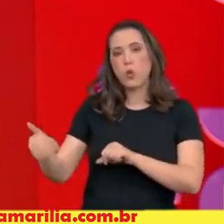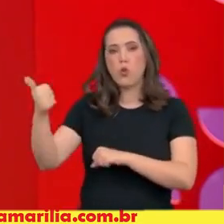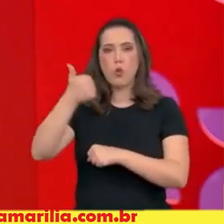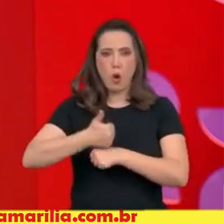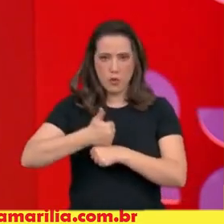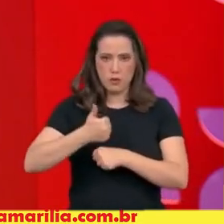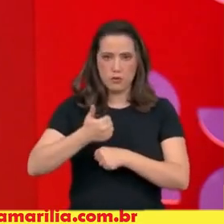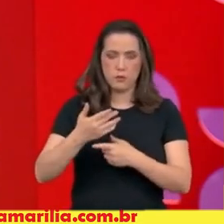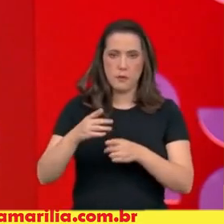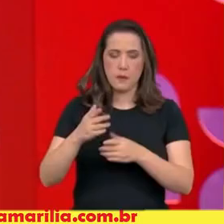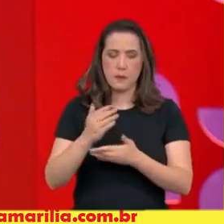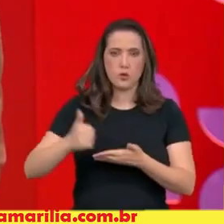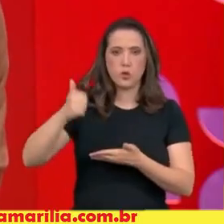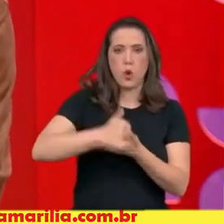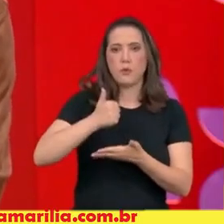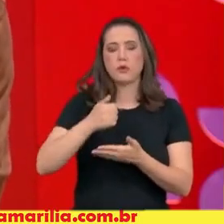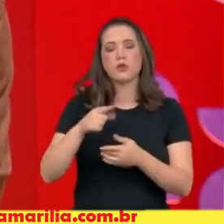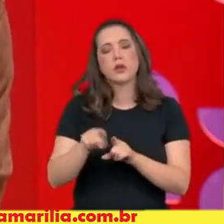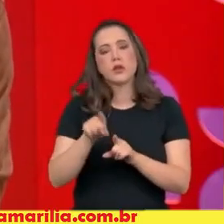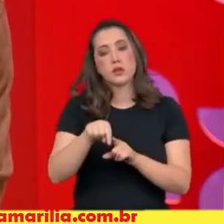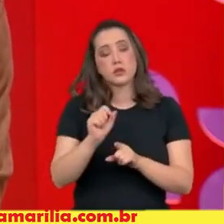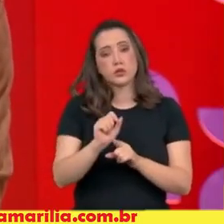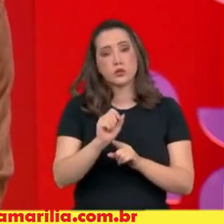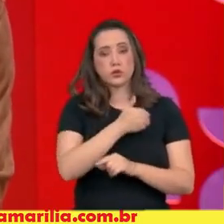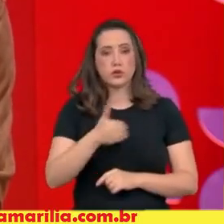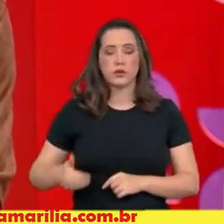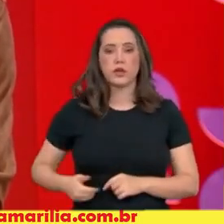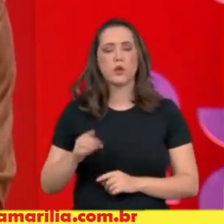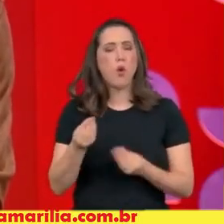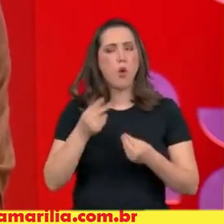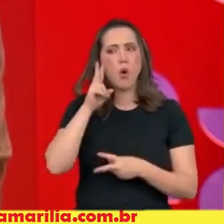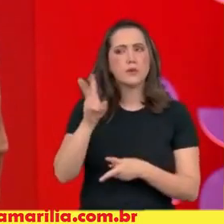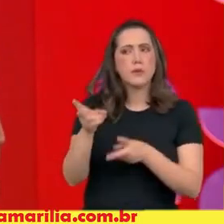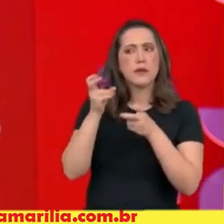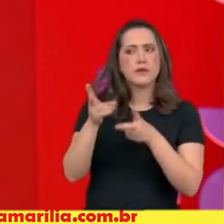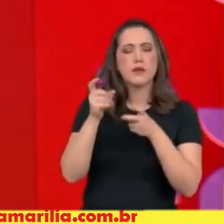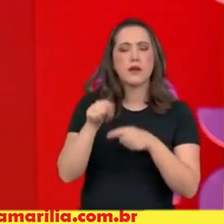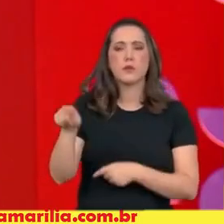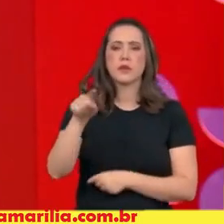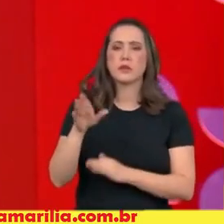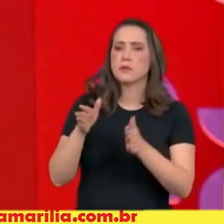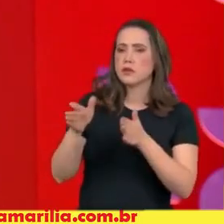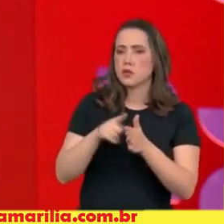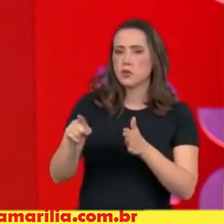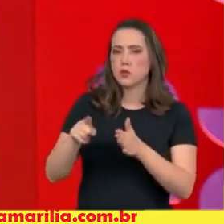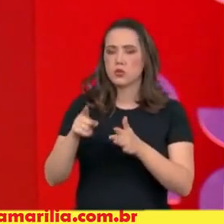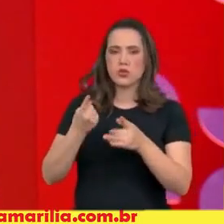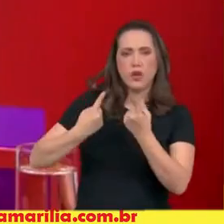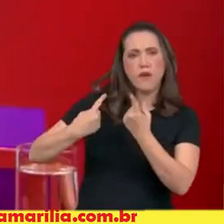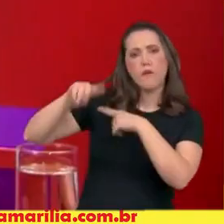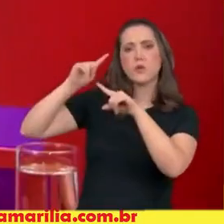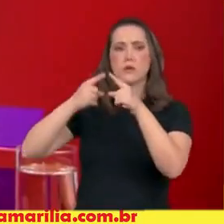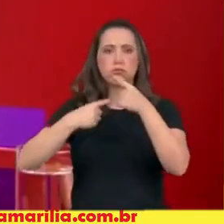Bolsonaro. Como você está vendo isso, como isso se encaixa nessa sua pesquisa de campo que você fez em relação às revoluções? Sim, eu